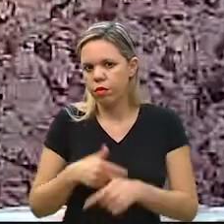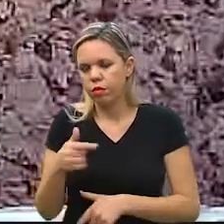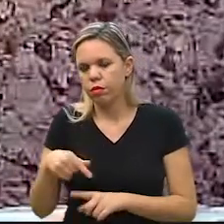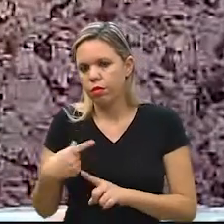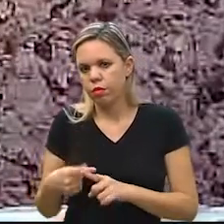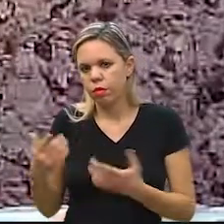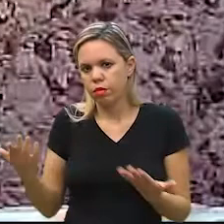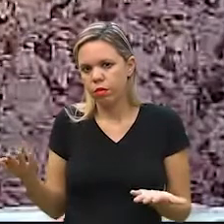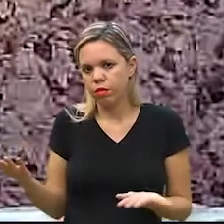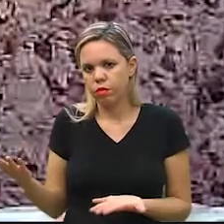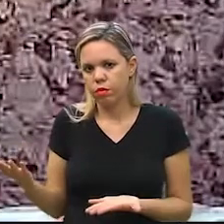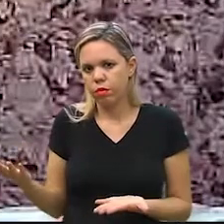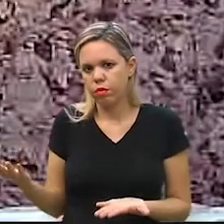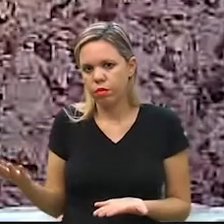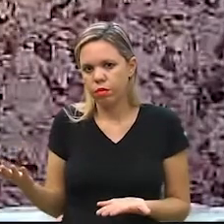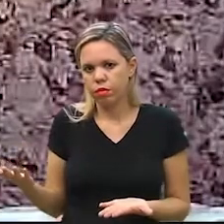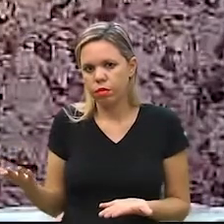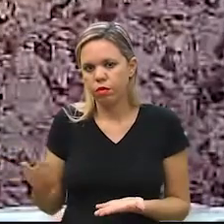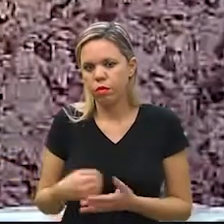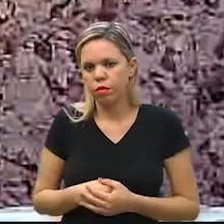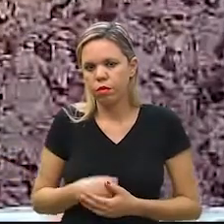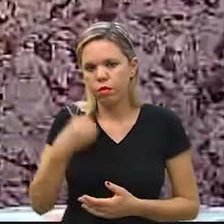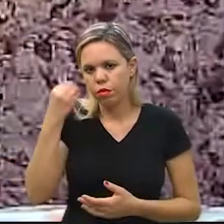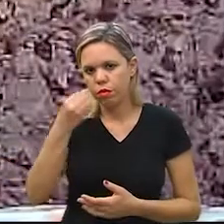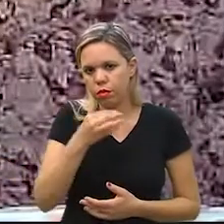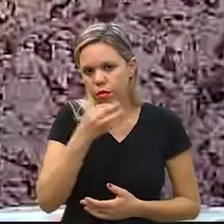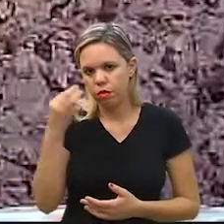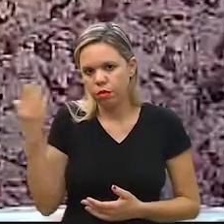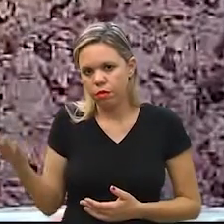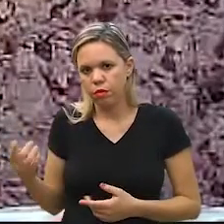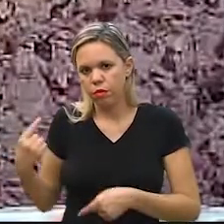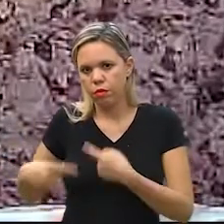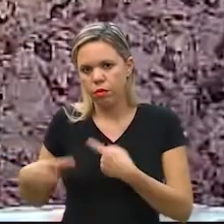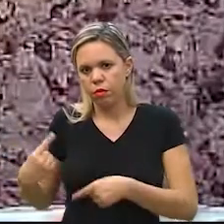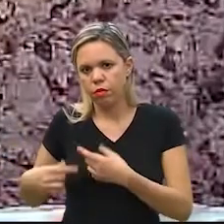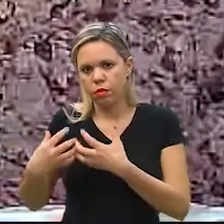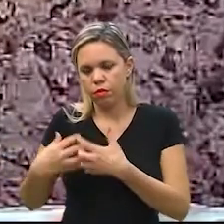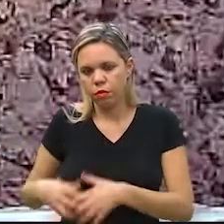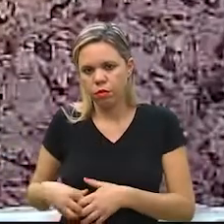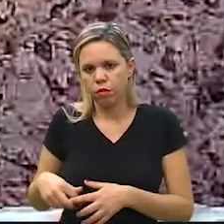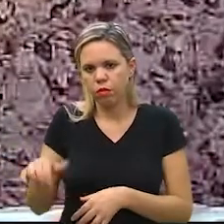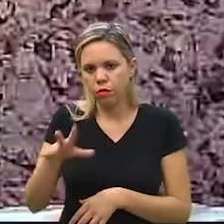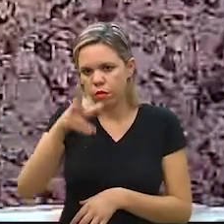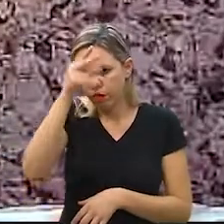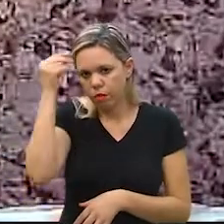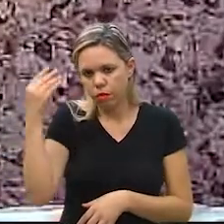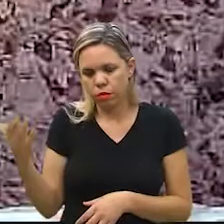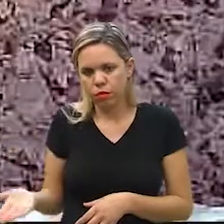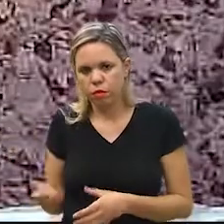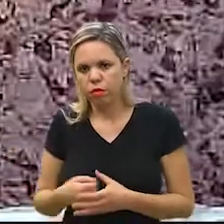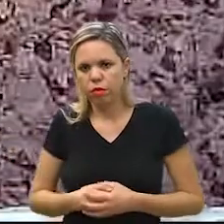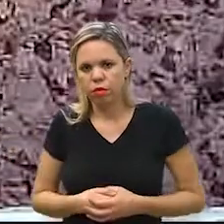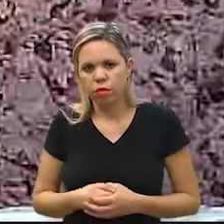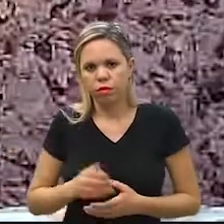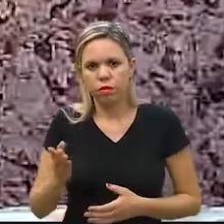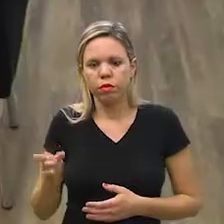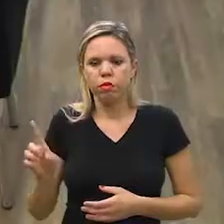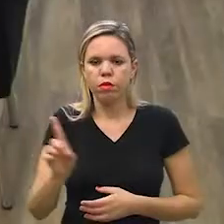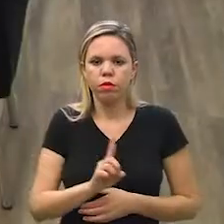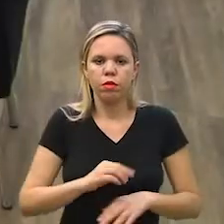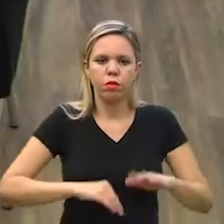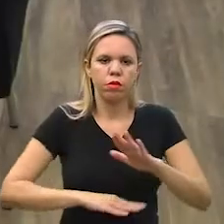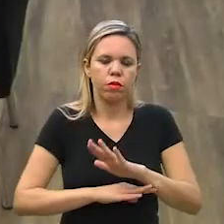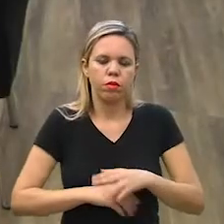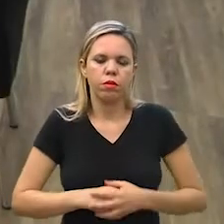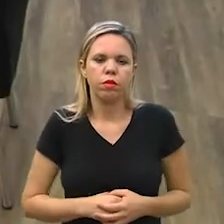mas é um decano aí de experiência política, de experiência na área pública, então já chega na